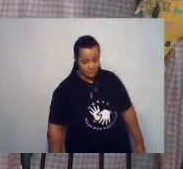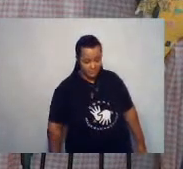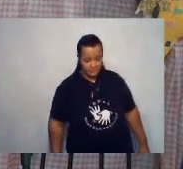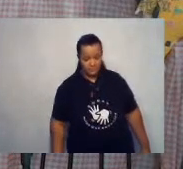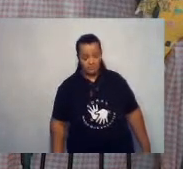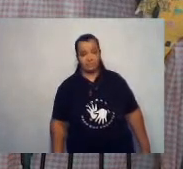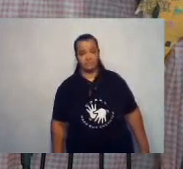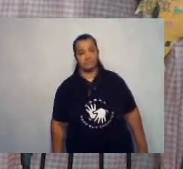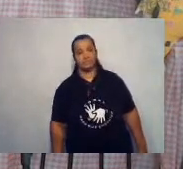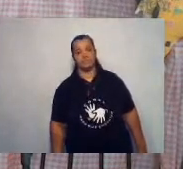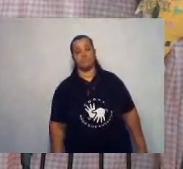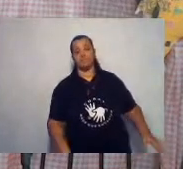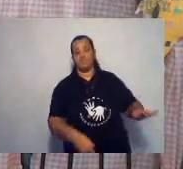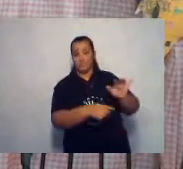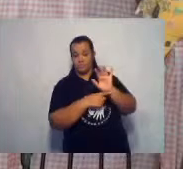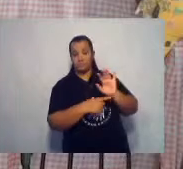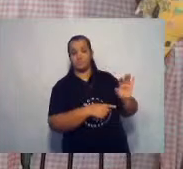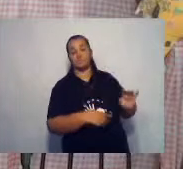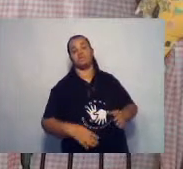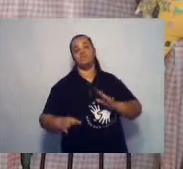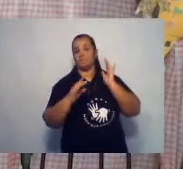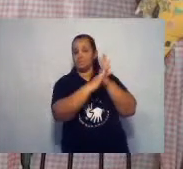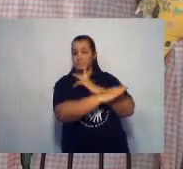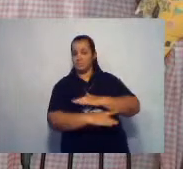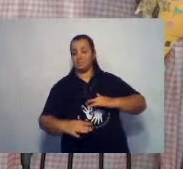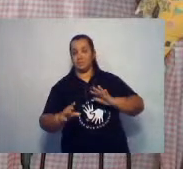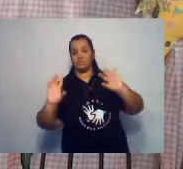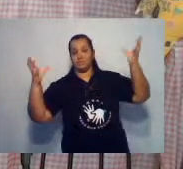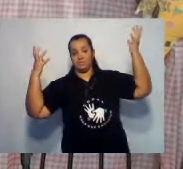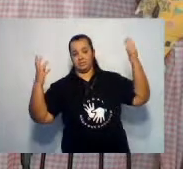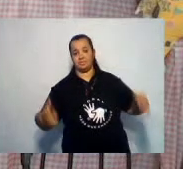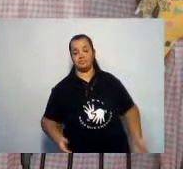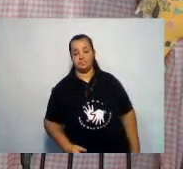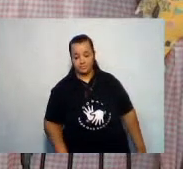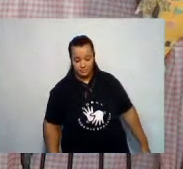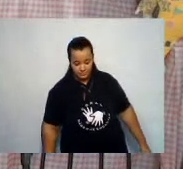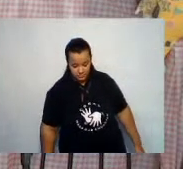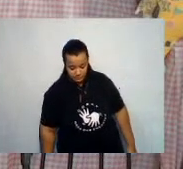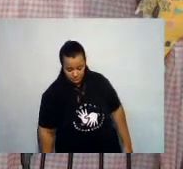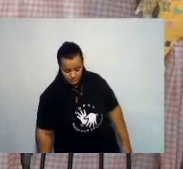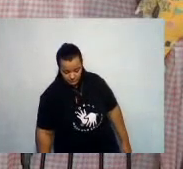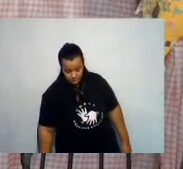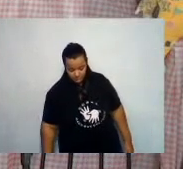além de tudo, nós estamos colaborando e contribuindo com esse evento. Vamos de música?